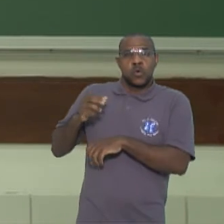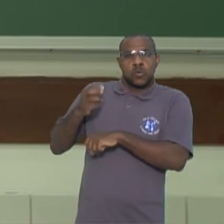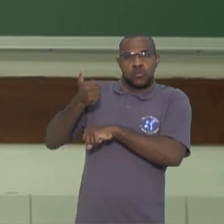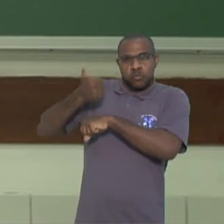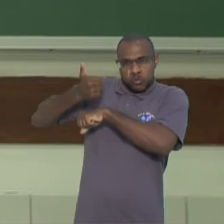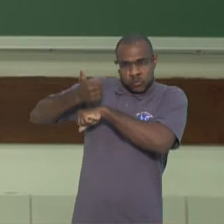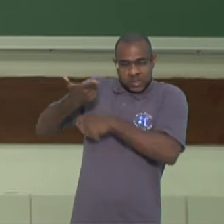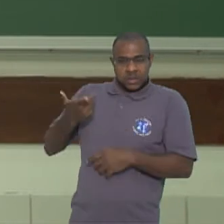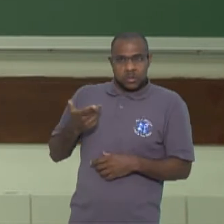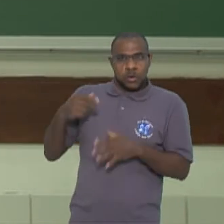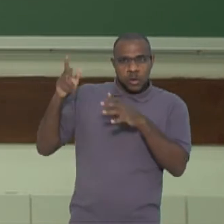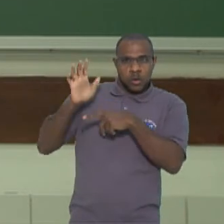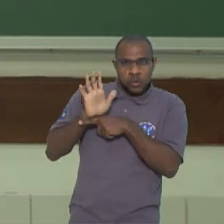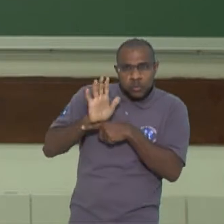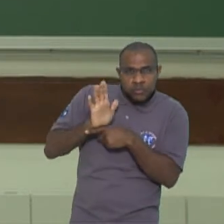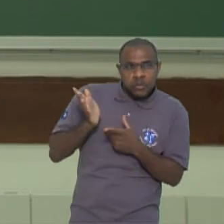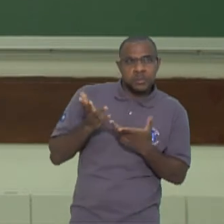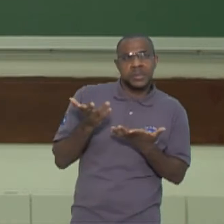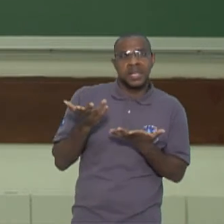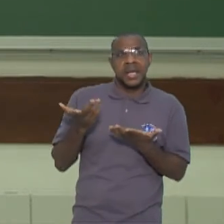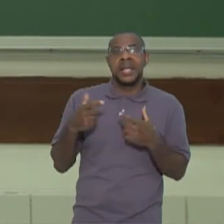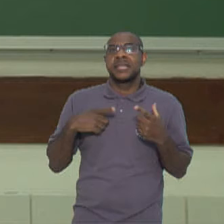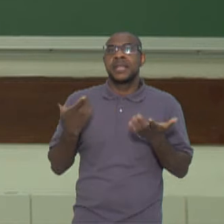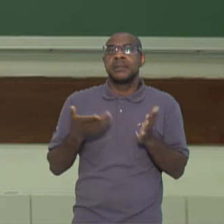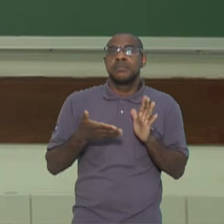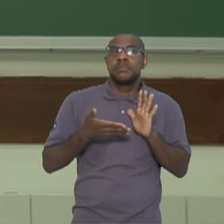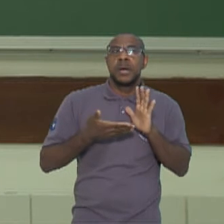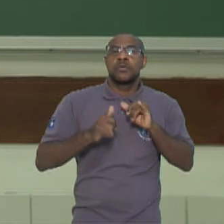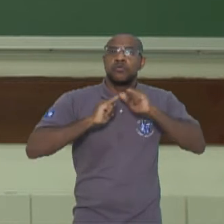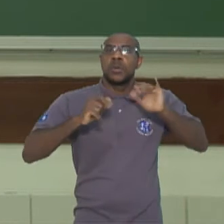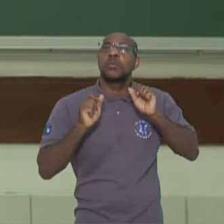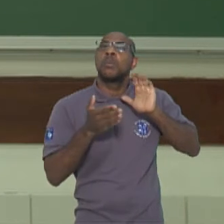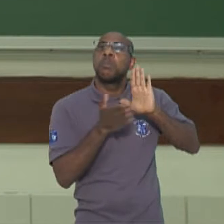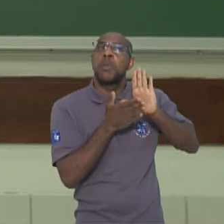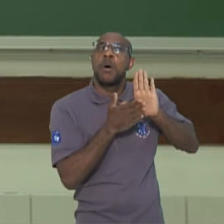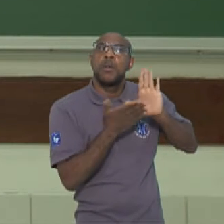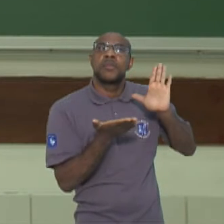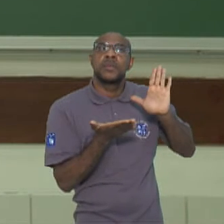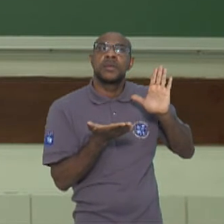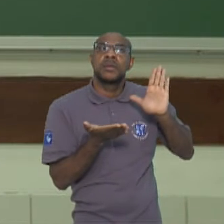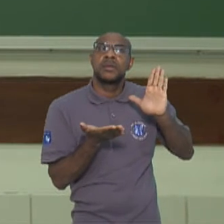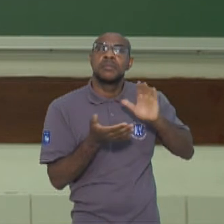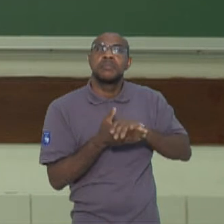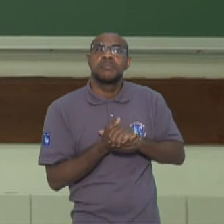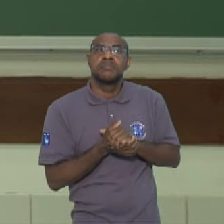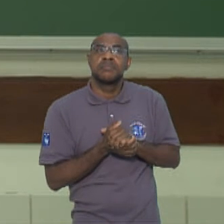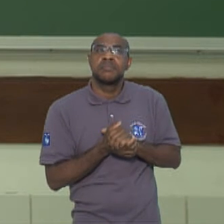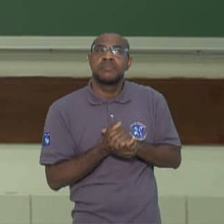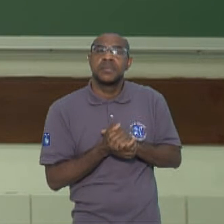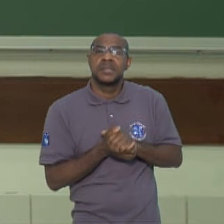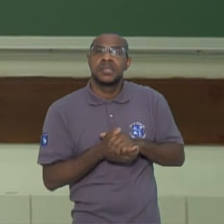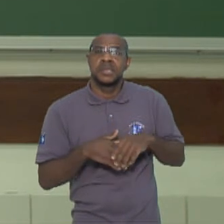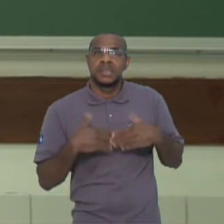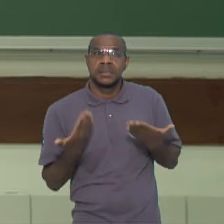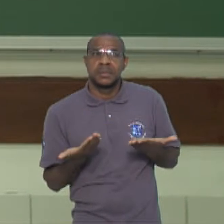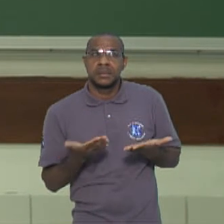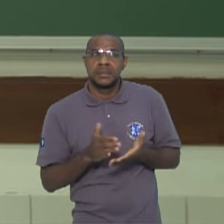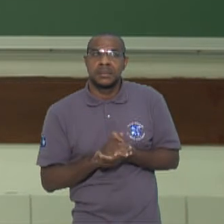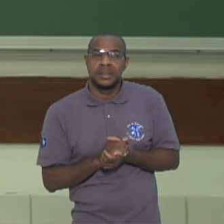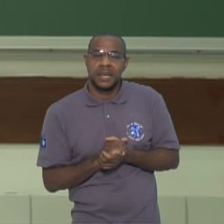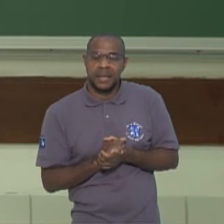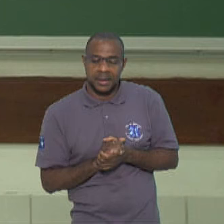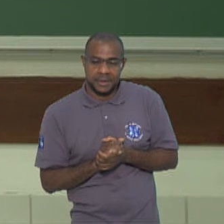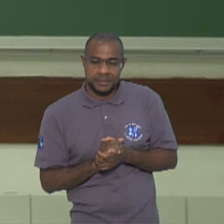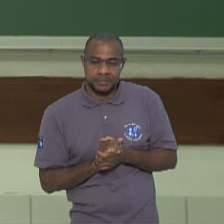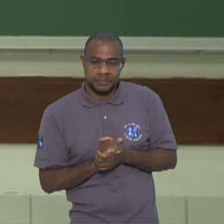assim, propostas, usar sua criatividade. Então, eles não possuem, pouca ou nenhuma inferência de grandes estúdios.